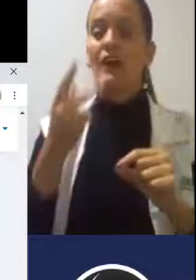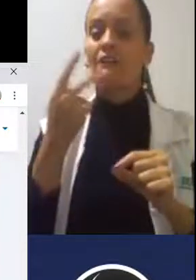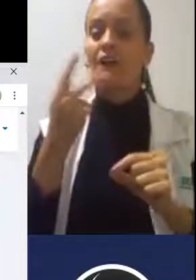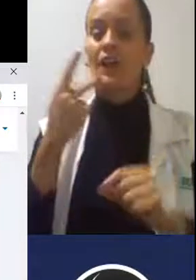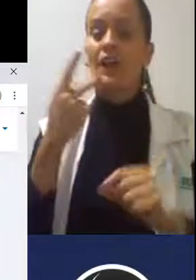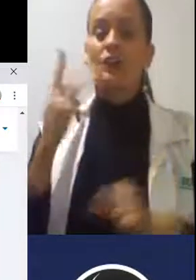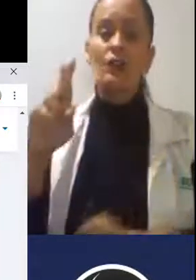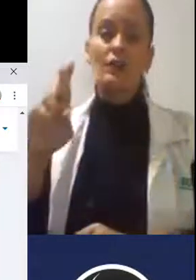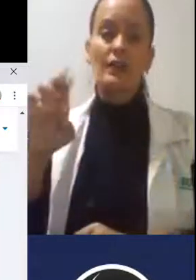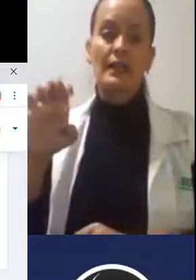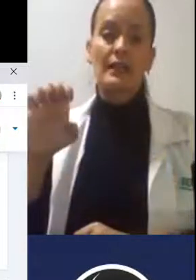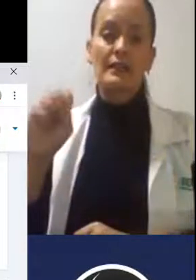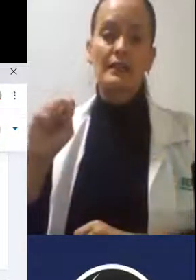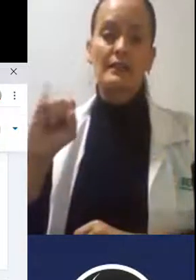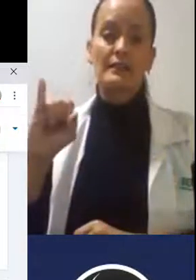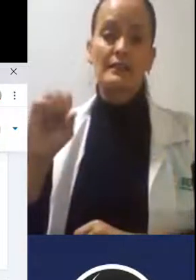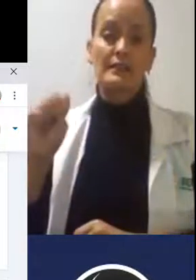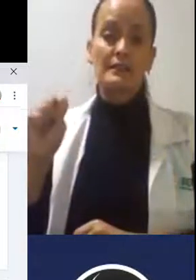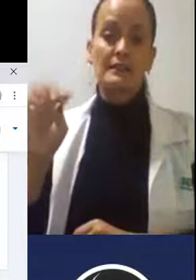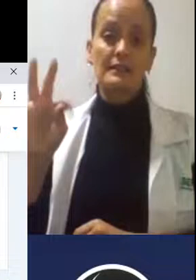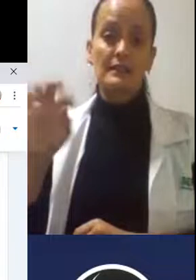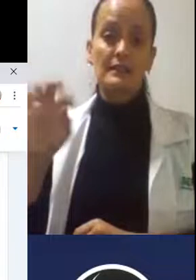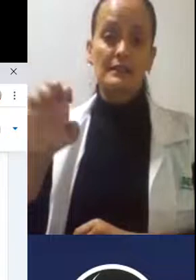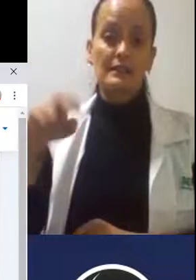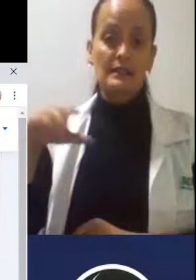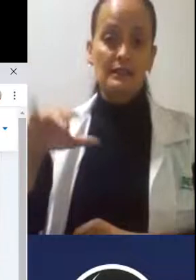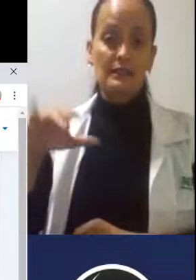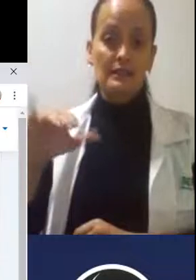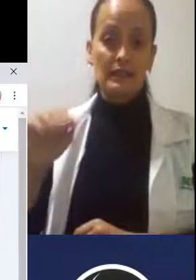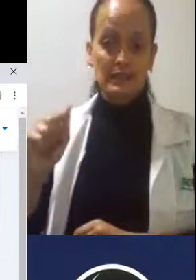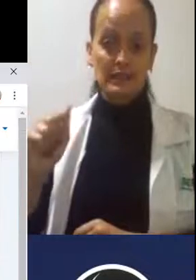aqui junto com vocês o conteúdo do curso.